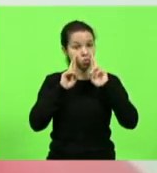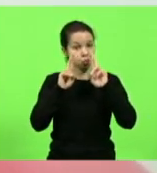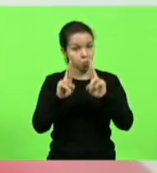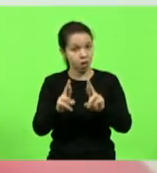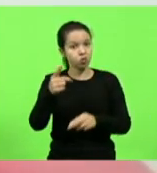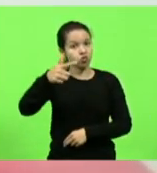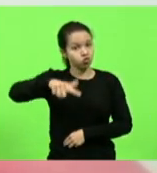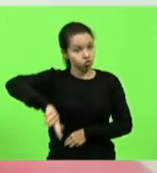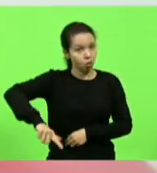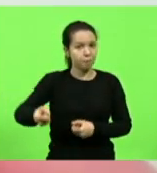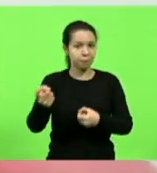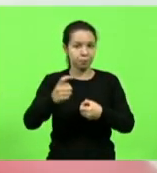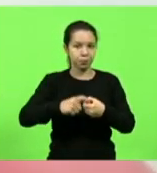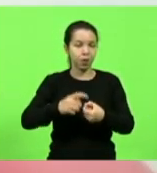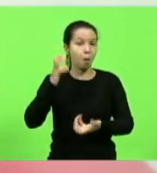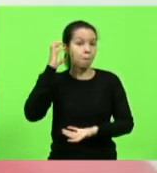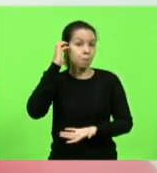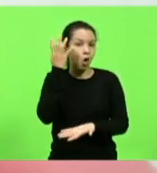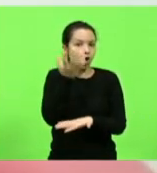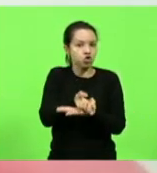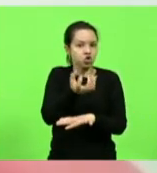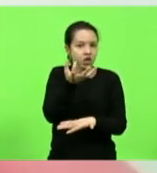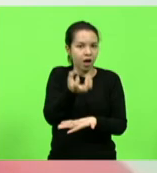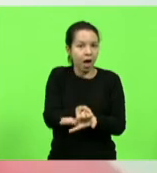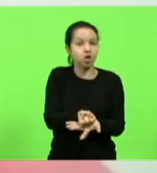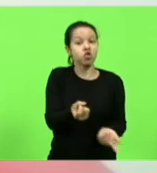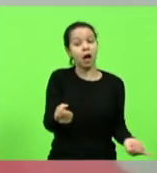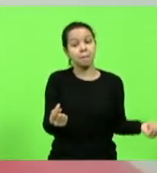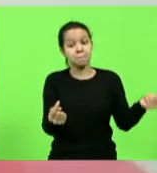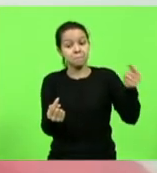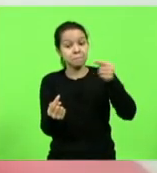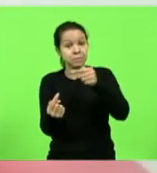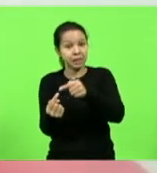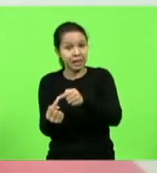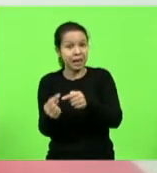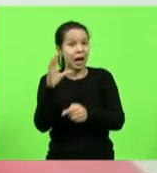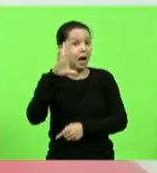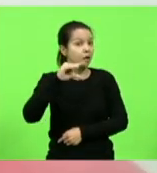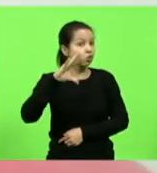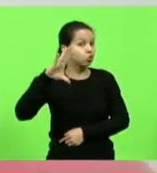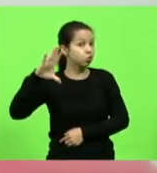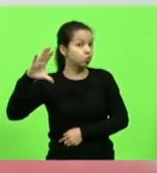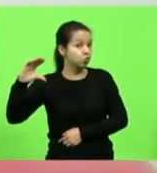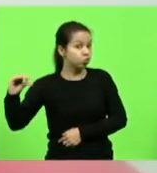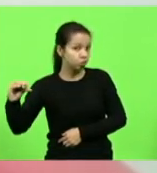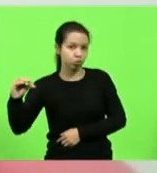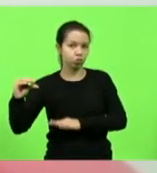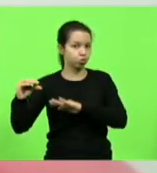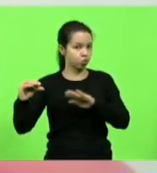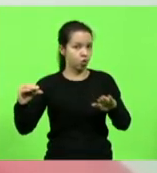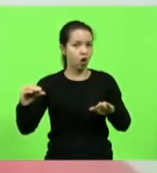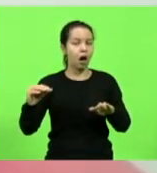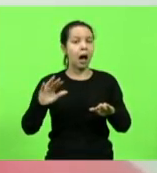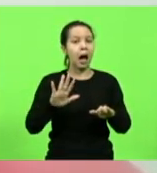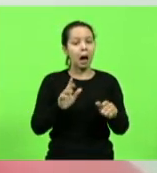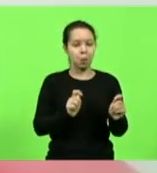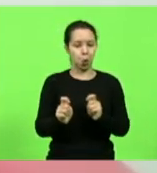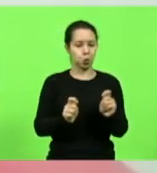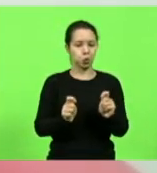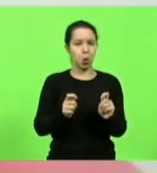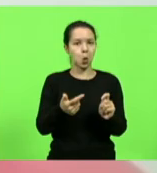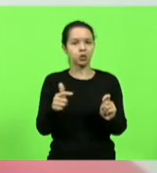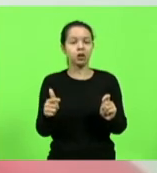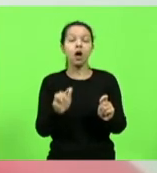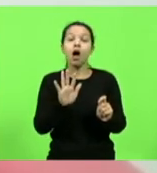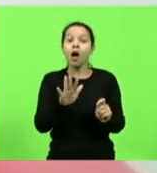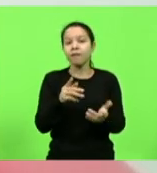um podcast que era destinado para adultos. Ah, mas quem tem controle? Pois é, mas quem